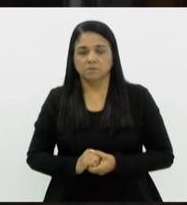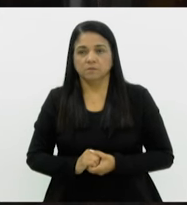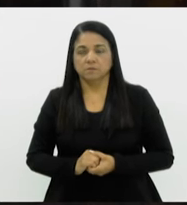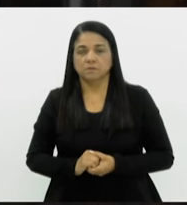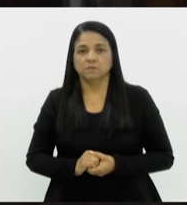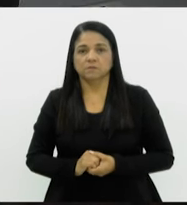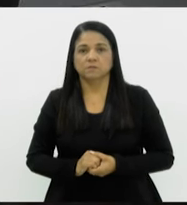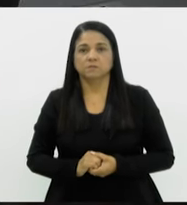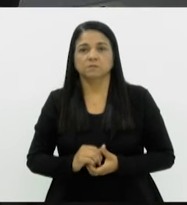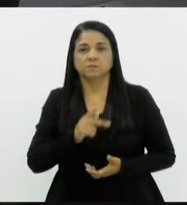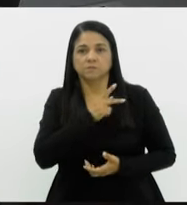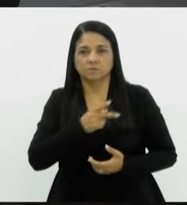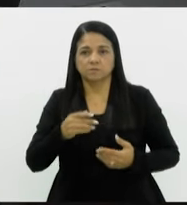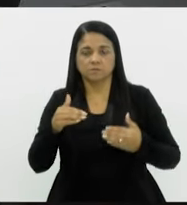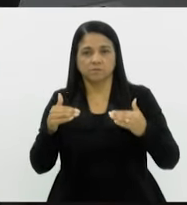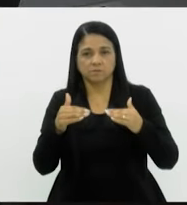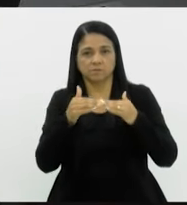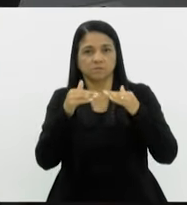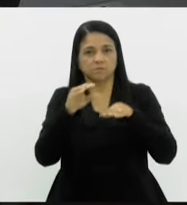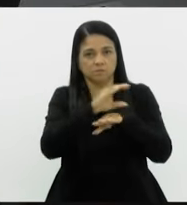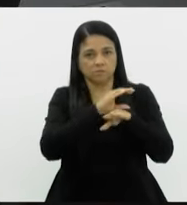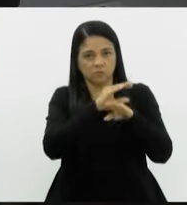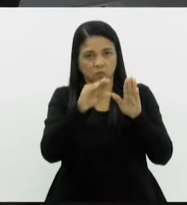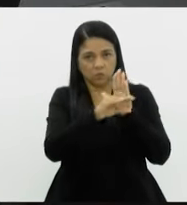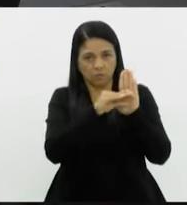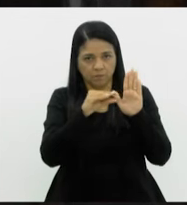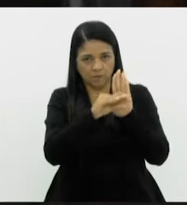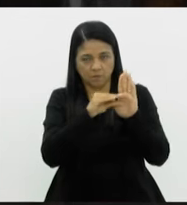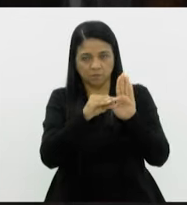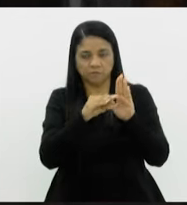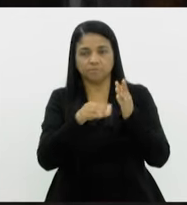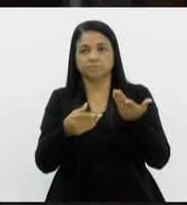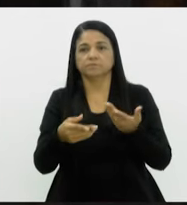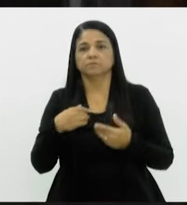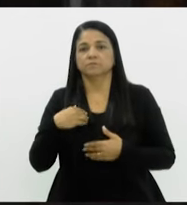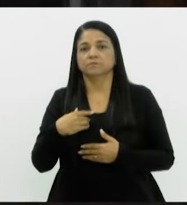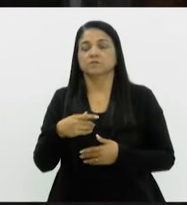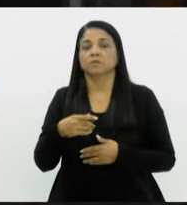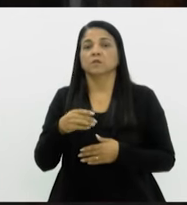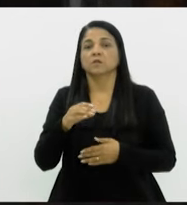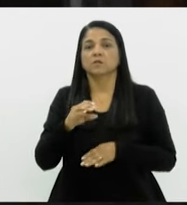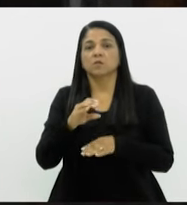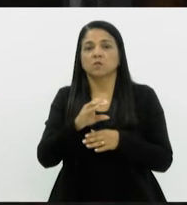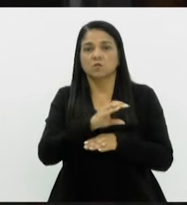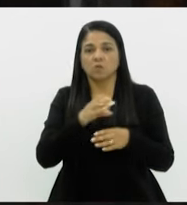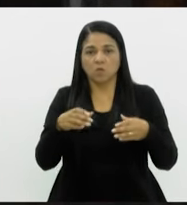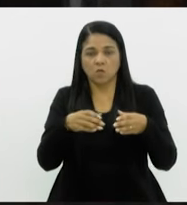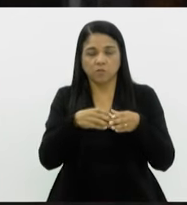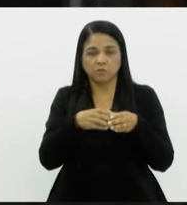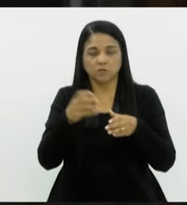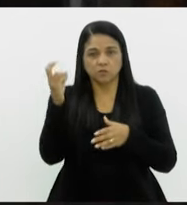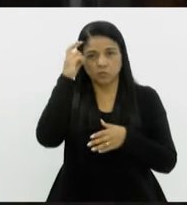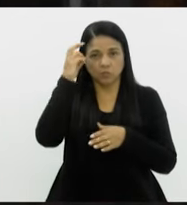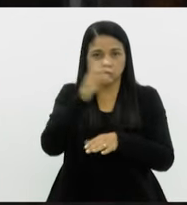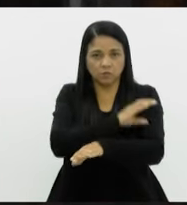Presidente, parecer é pela constitucionalidade com emendas. Obrigada. Pela Comissão de Cultura, deputada Verônica